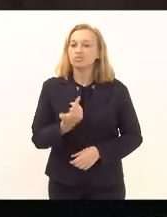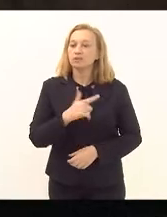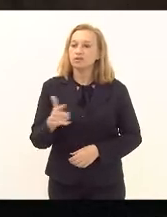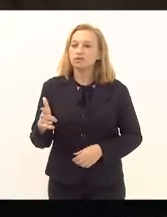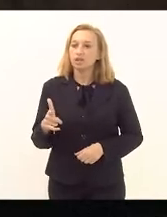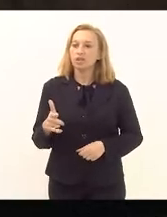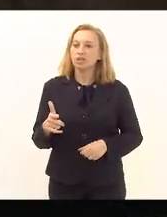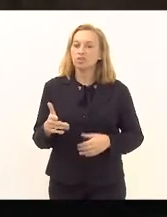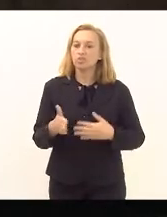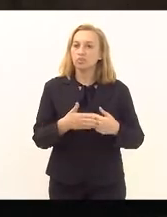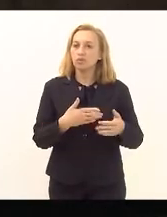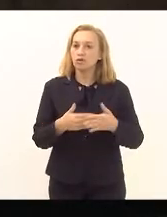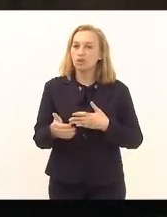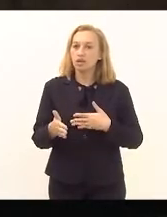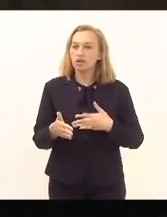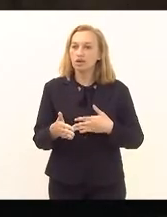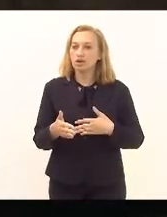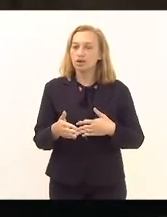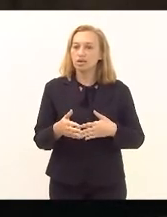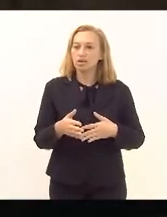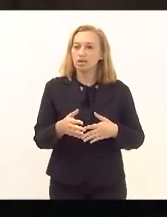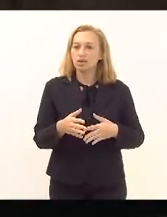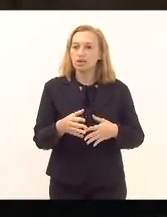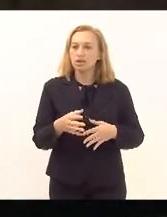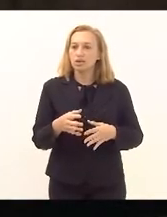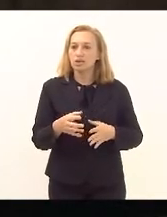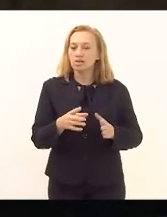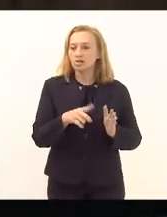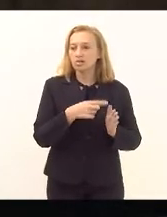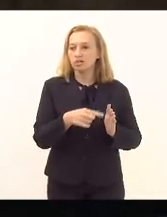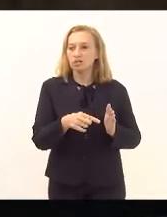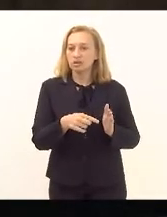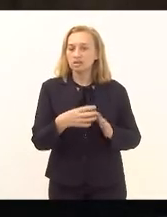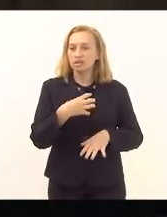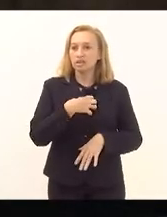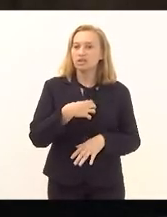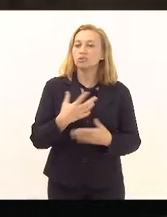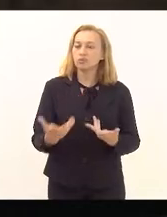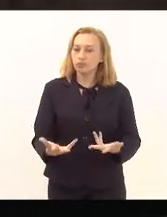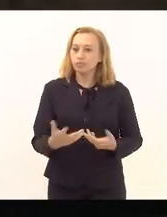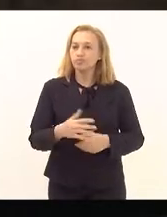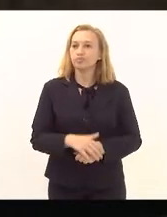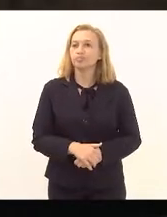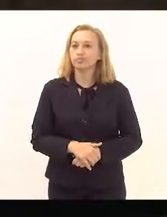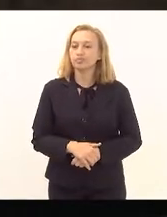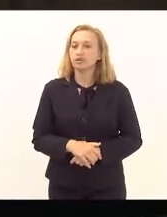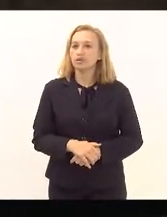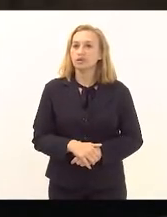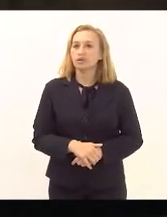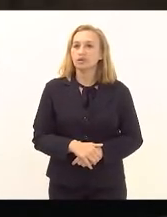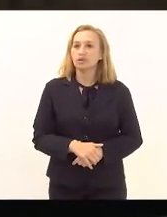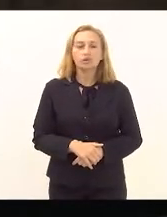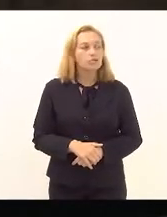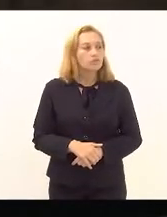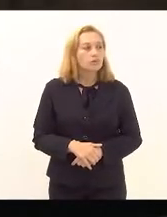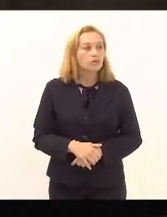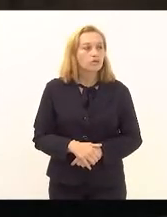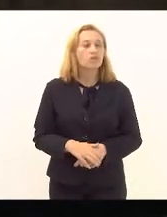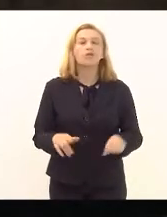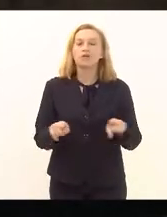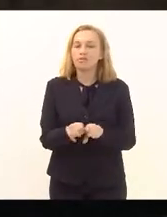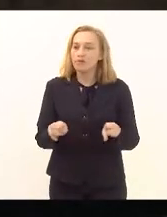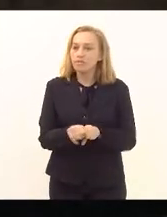ora, qualquer vedação nesse sentido, razão pela qual tal fundamento não mais se sustenta. Também